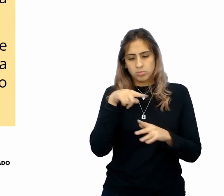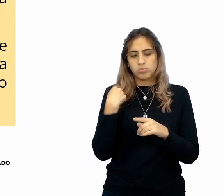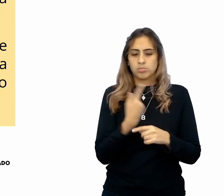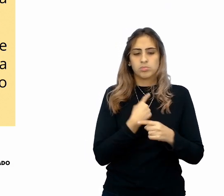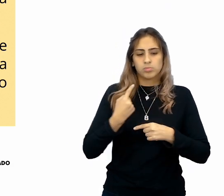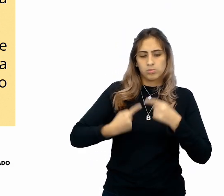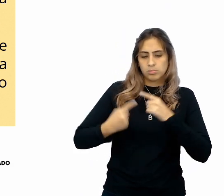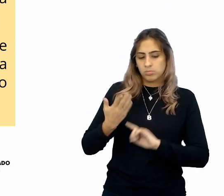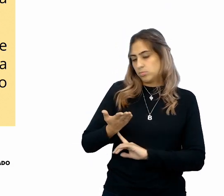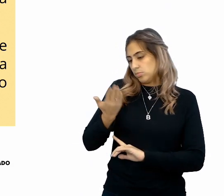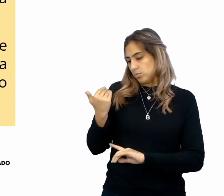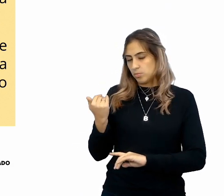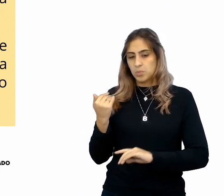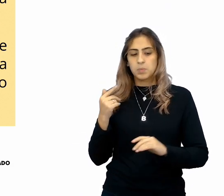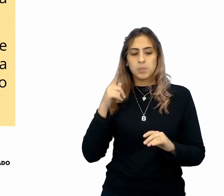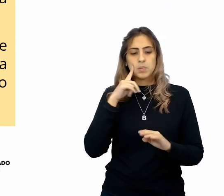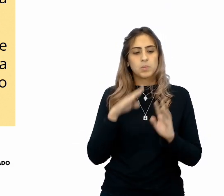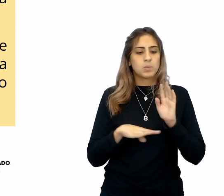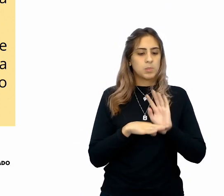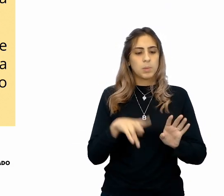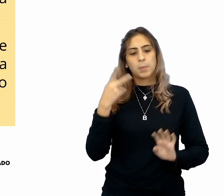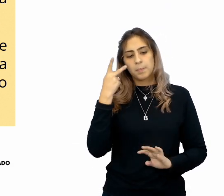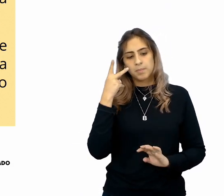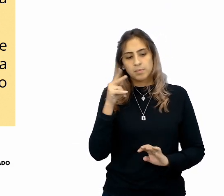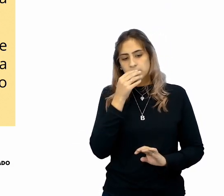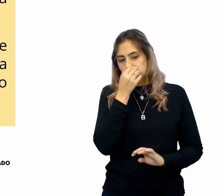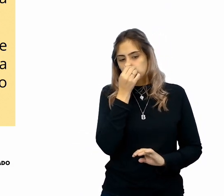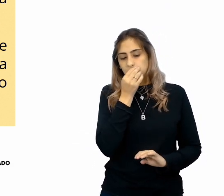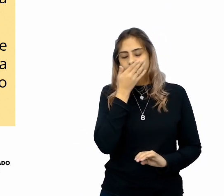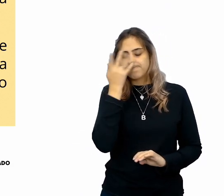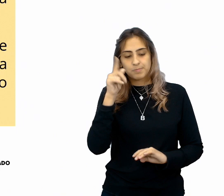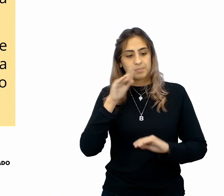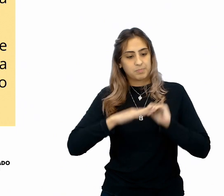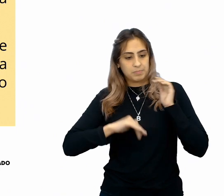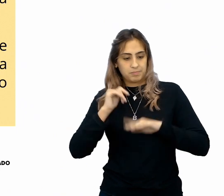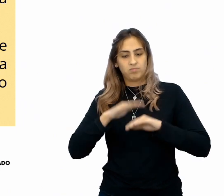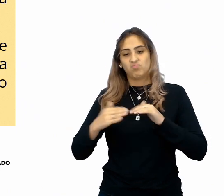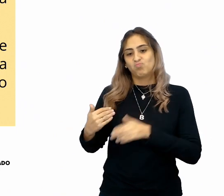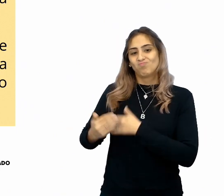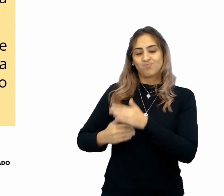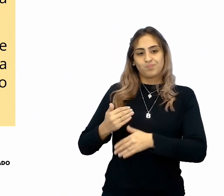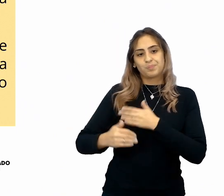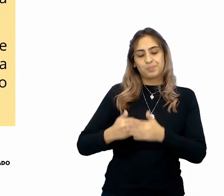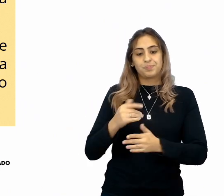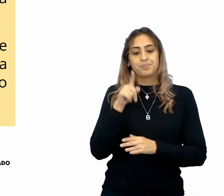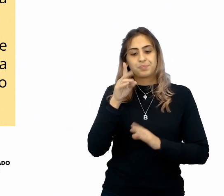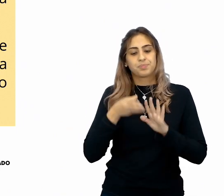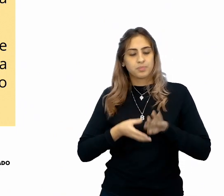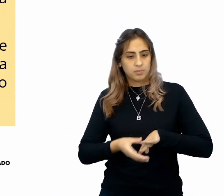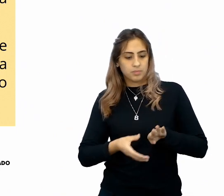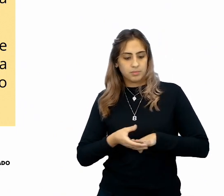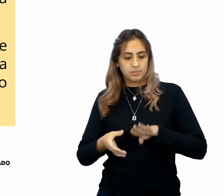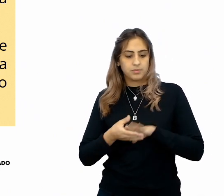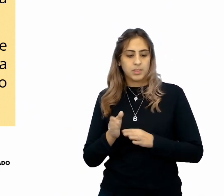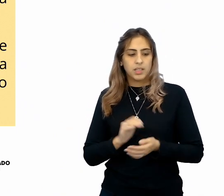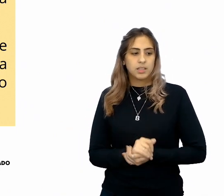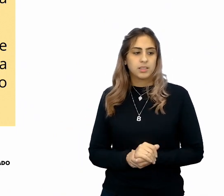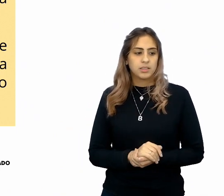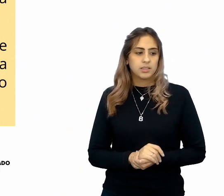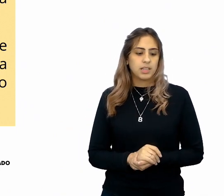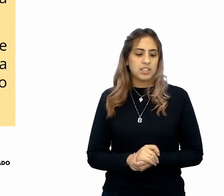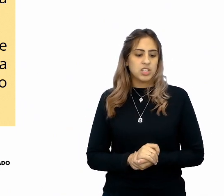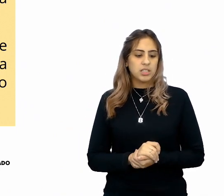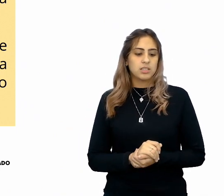discutimos anteriormente contribuiu para que essas habilidades sejam desenvolvidas. As orientações e os questionamentos que